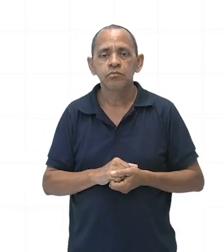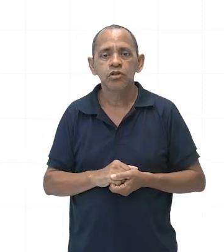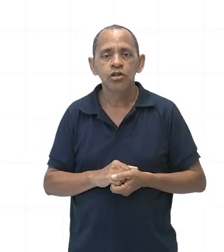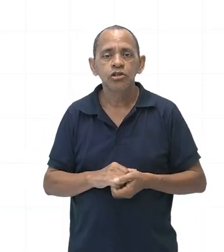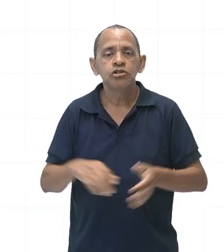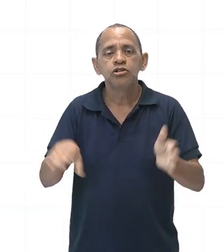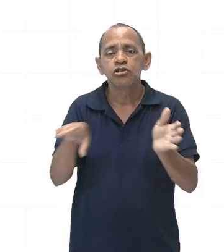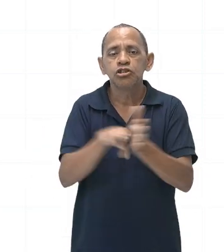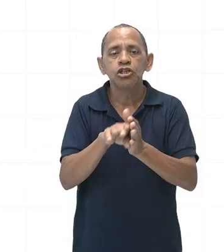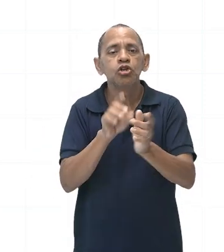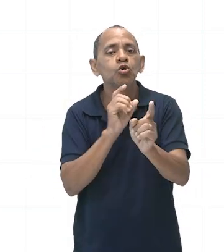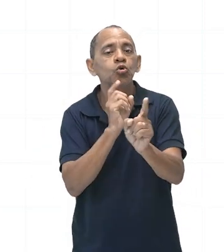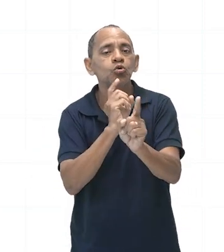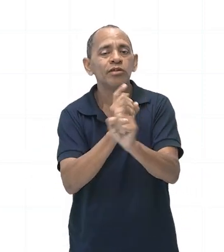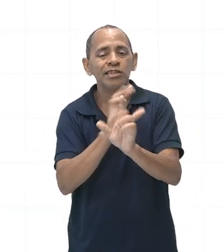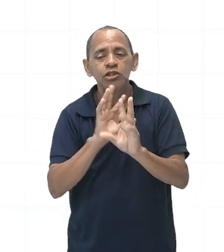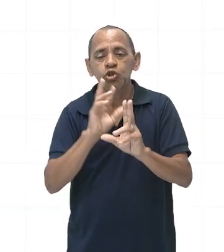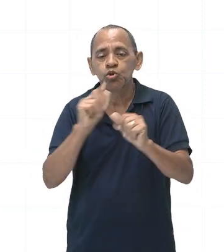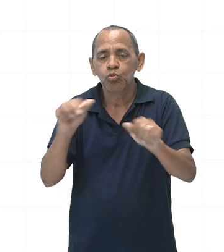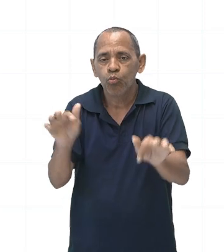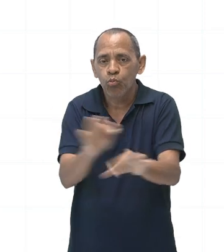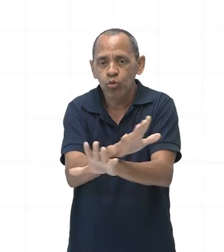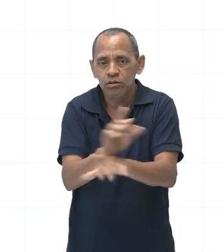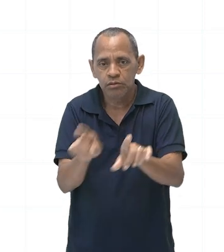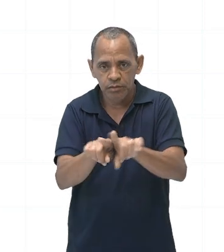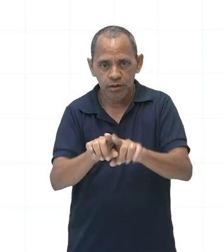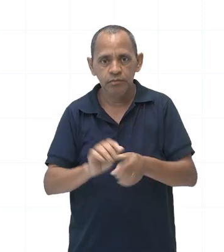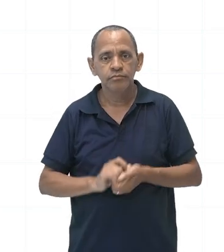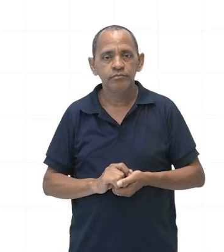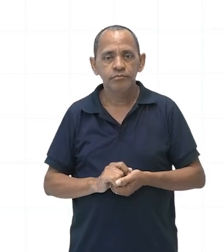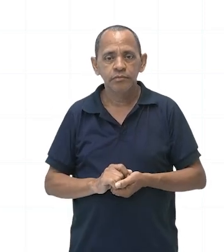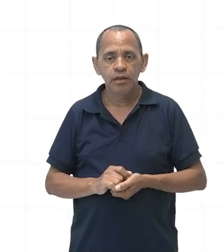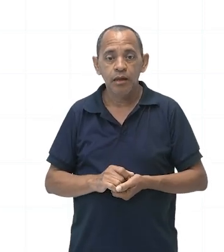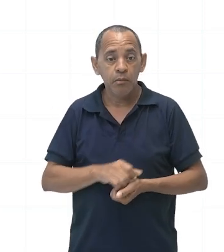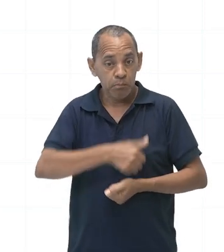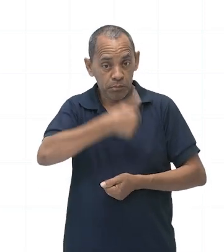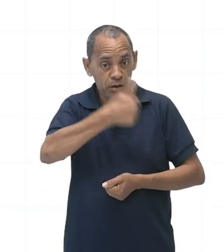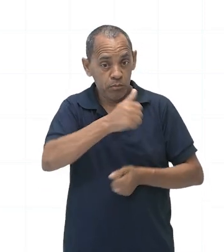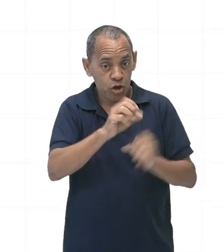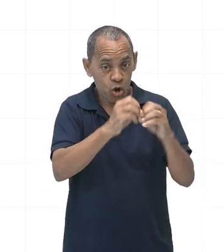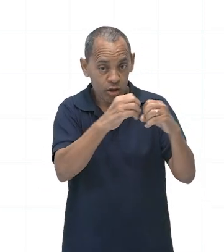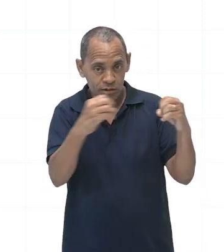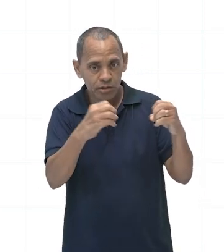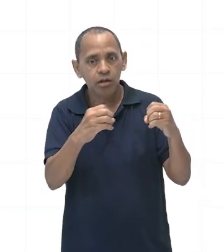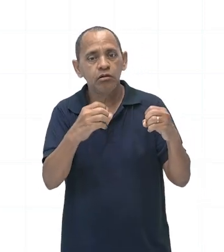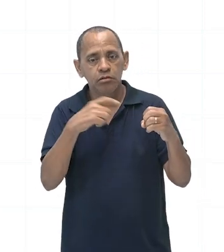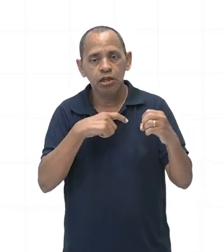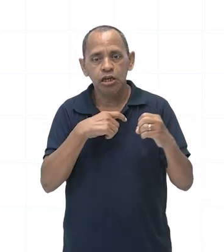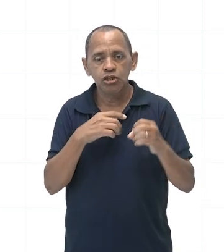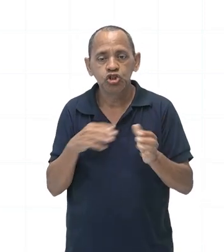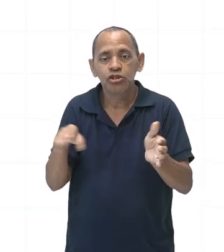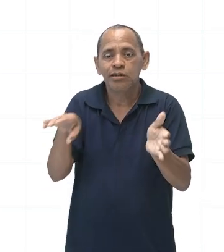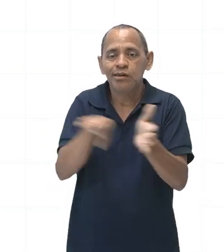A primeira informação é que eu cheguei. A segunda é que eu encontrei. Eu adicionei uma informação à primeira por meio da